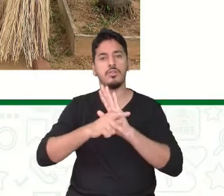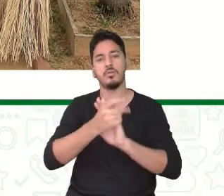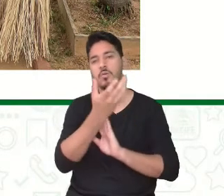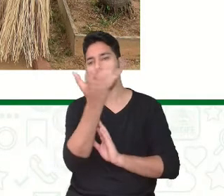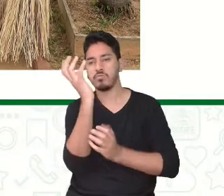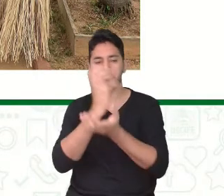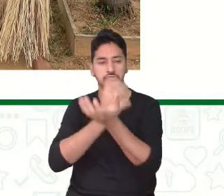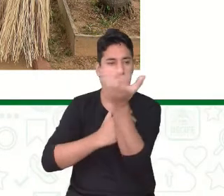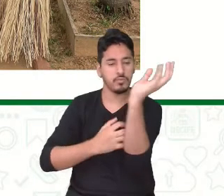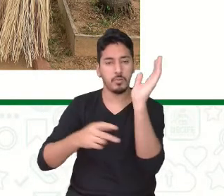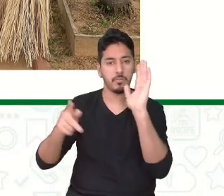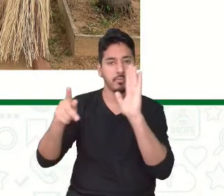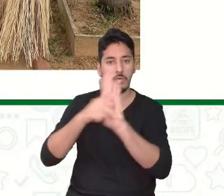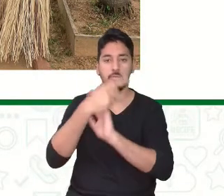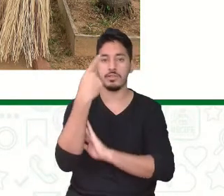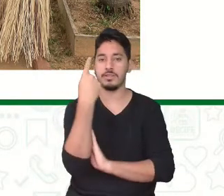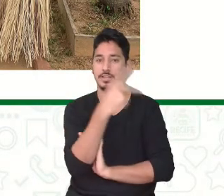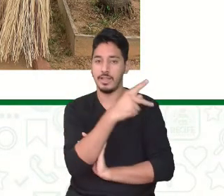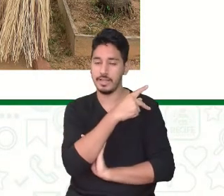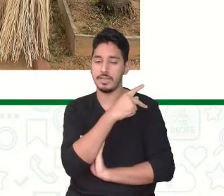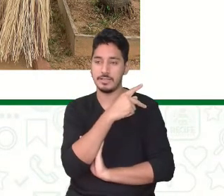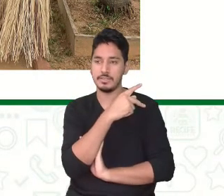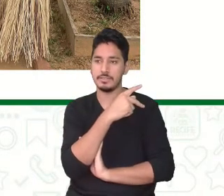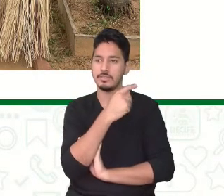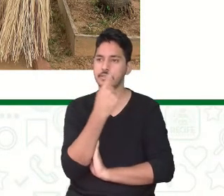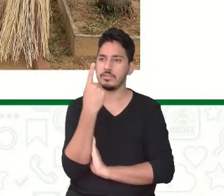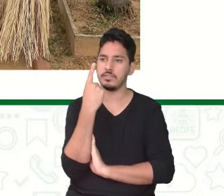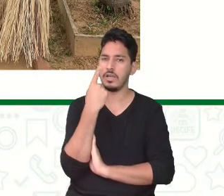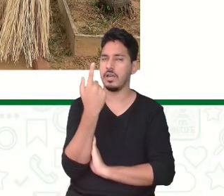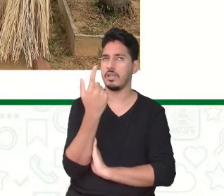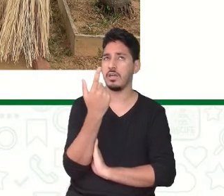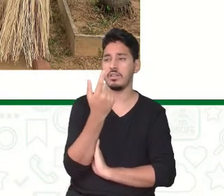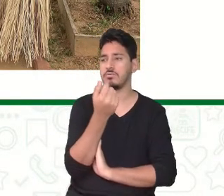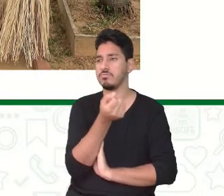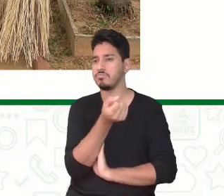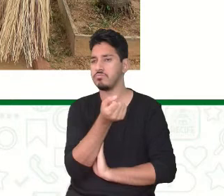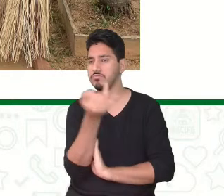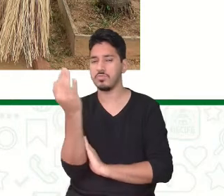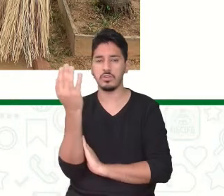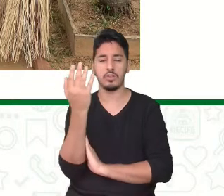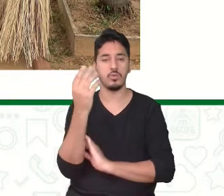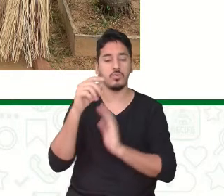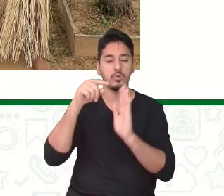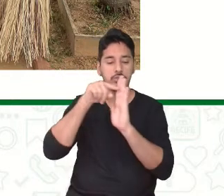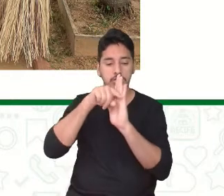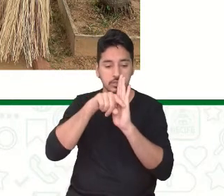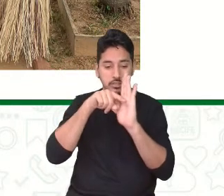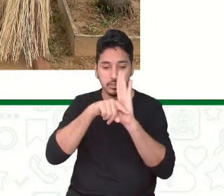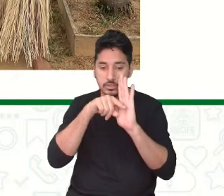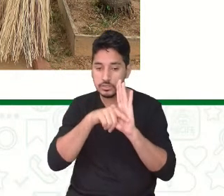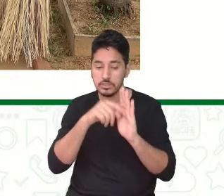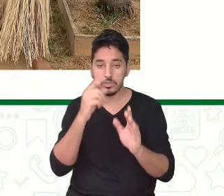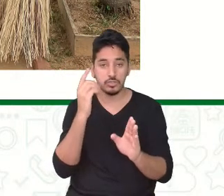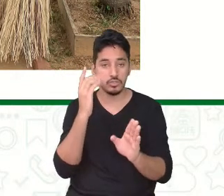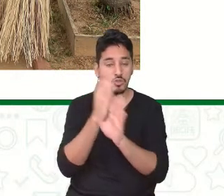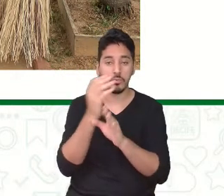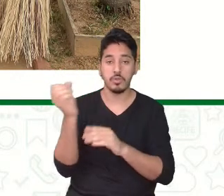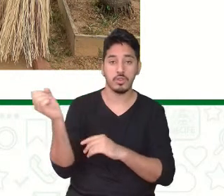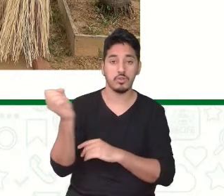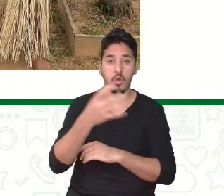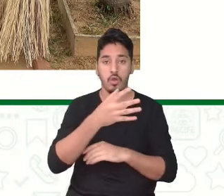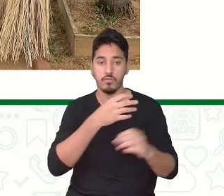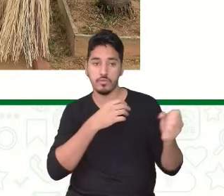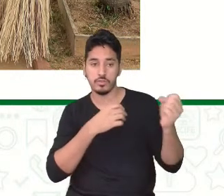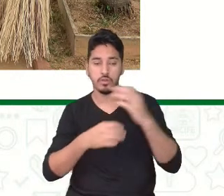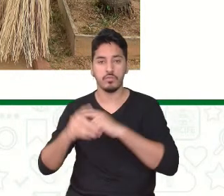só dela, né? Sim, sim. E aí é tanto que os cientistas descobrem novas espécies quase